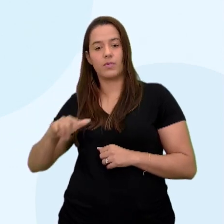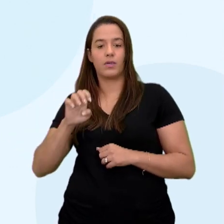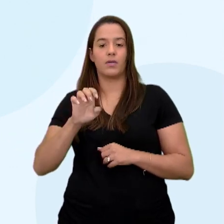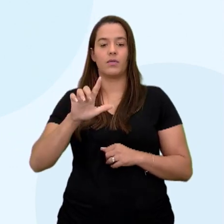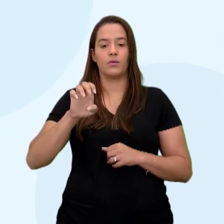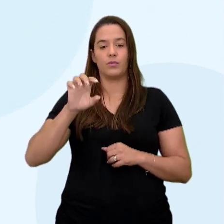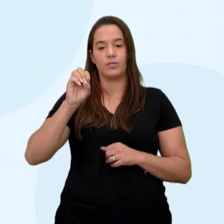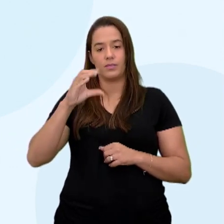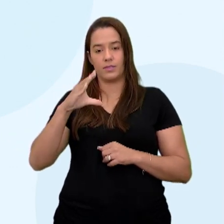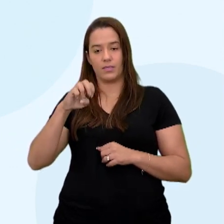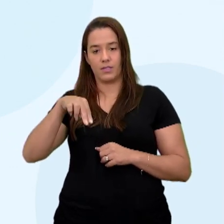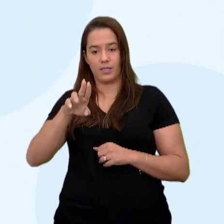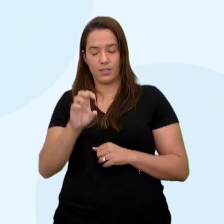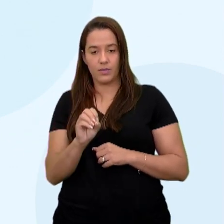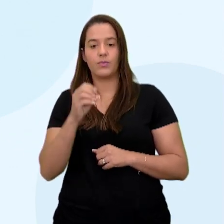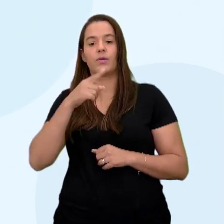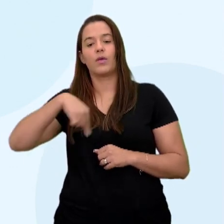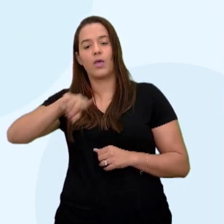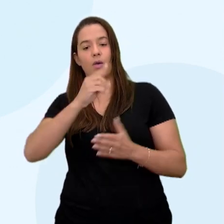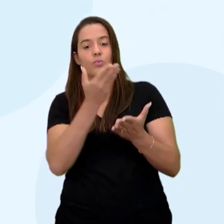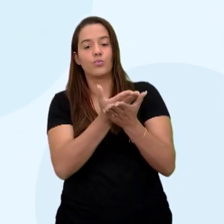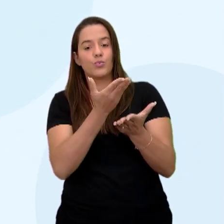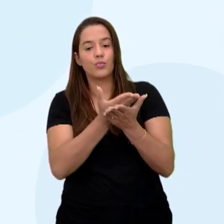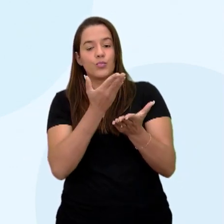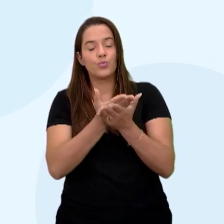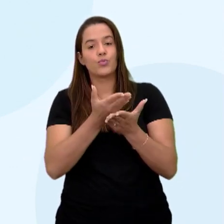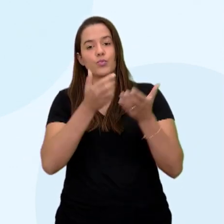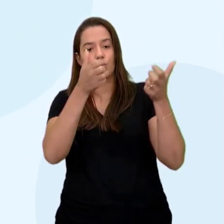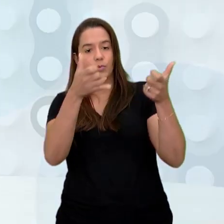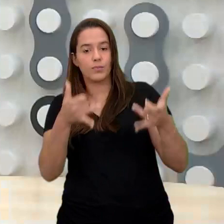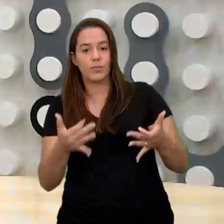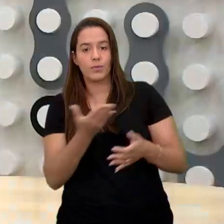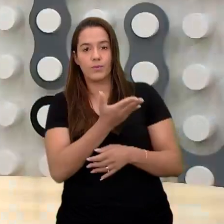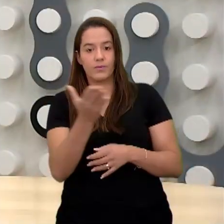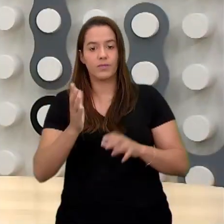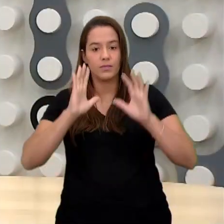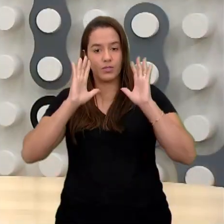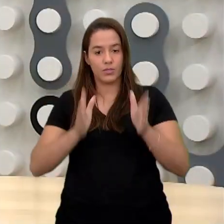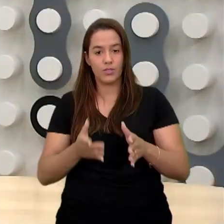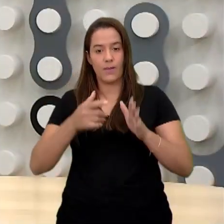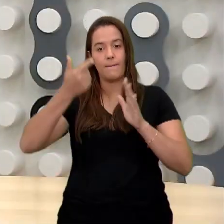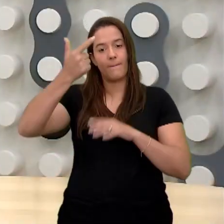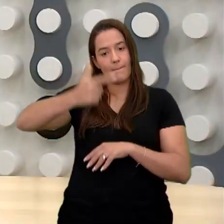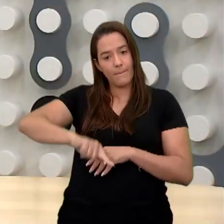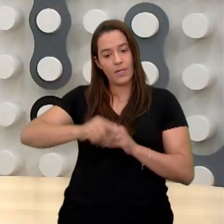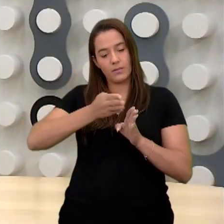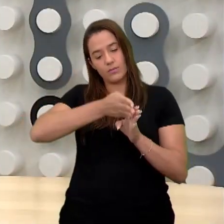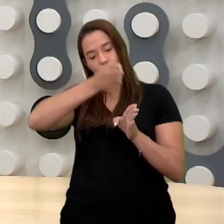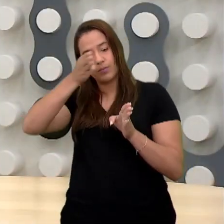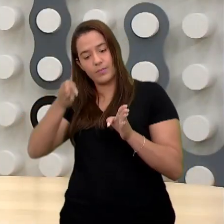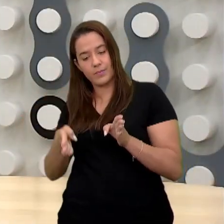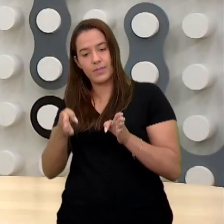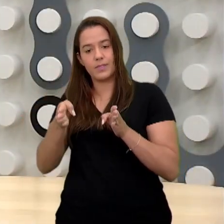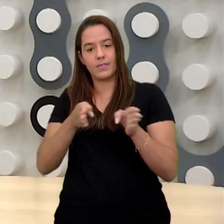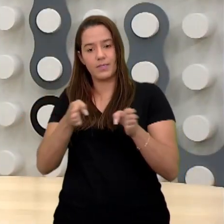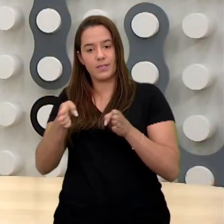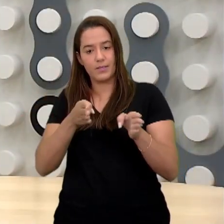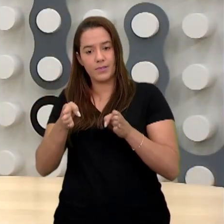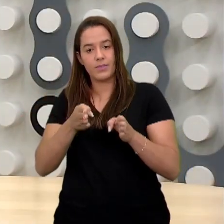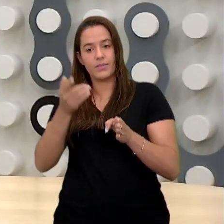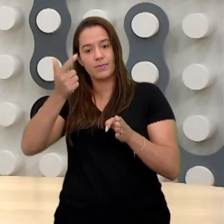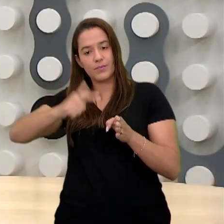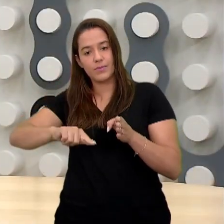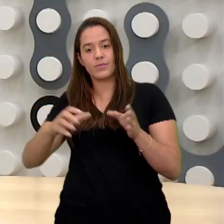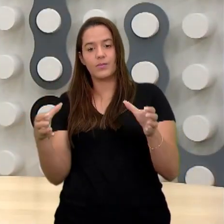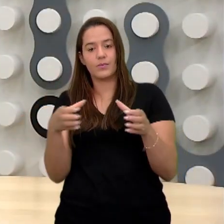E, logicamente, já o estudo aí, como eu falei para vocês, de estarem colocando mais uma época aí que seja a época aí do